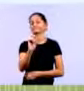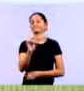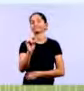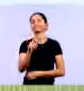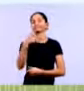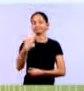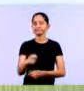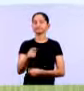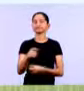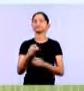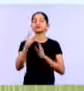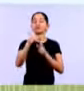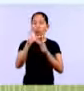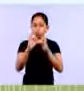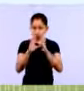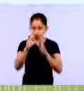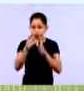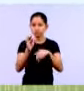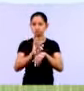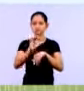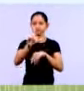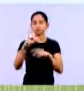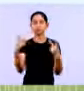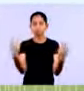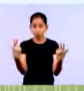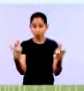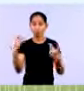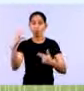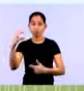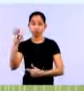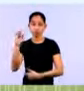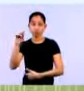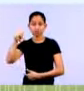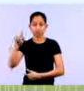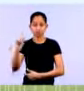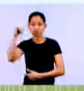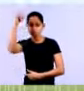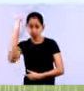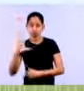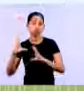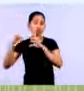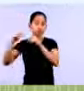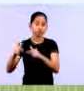isso que tanto a Constituição quanto o Código Tributário Nacional ofereceram